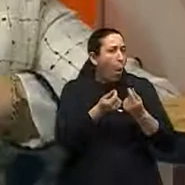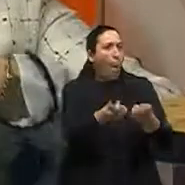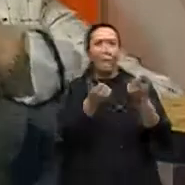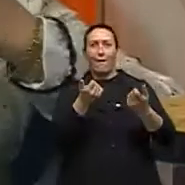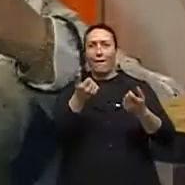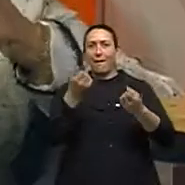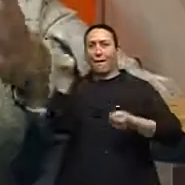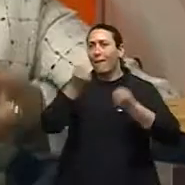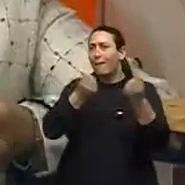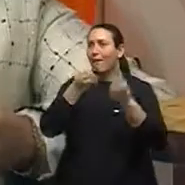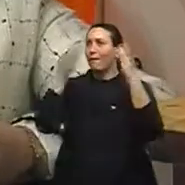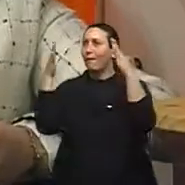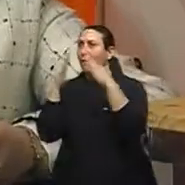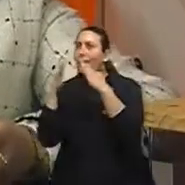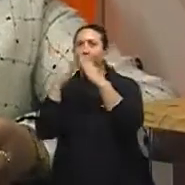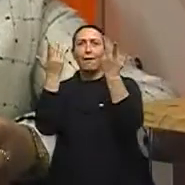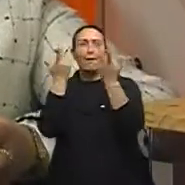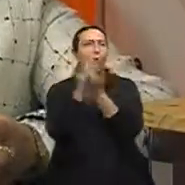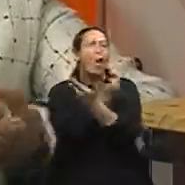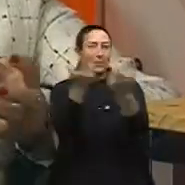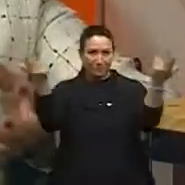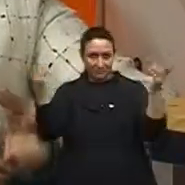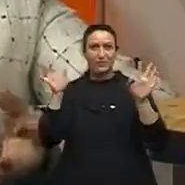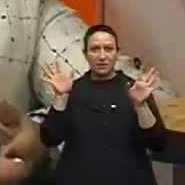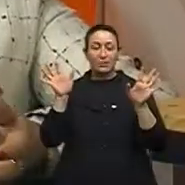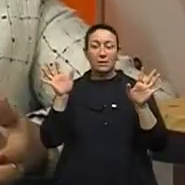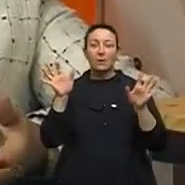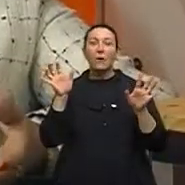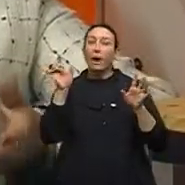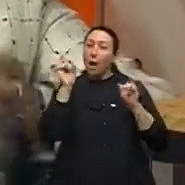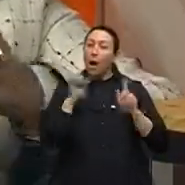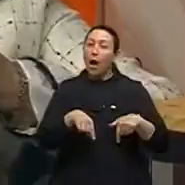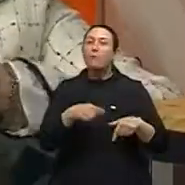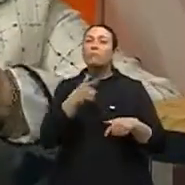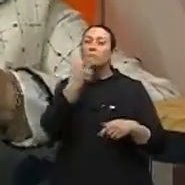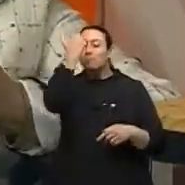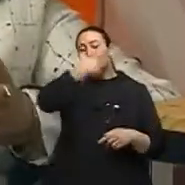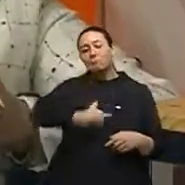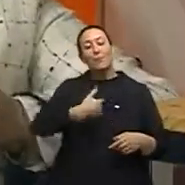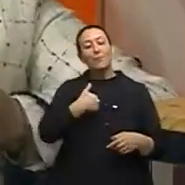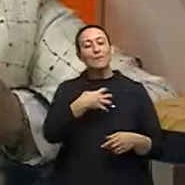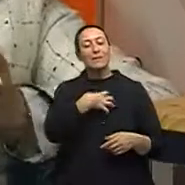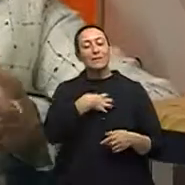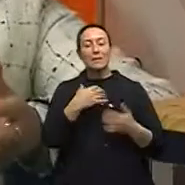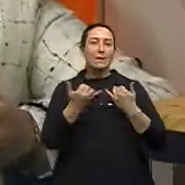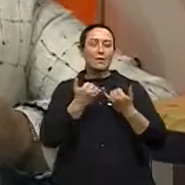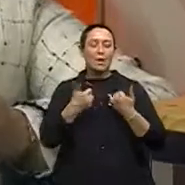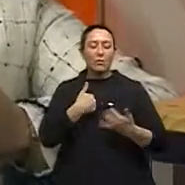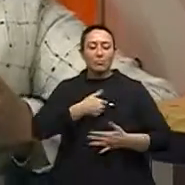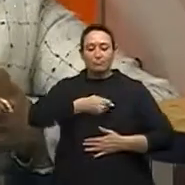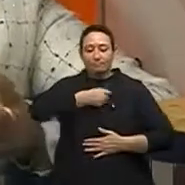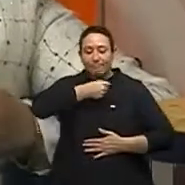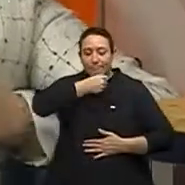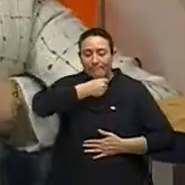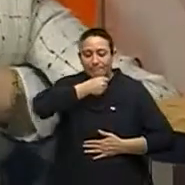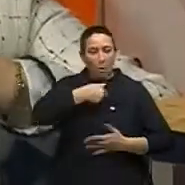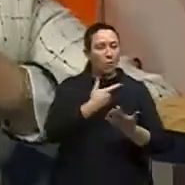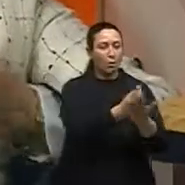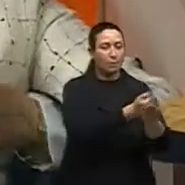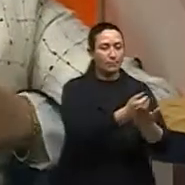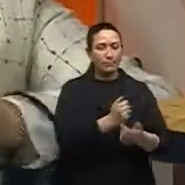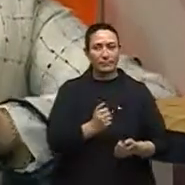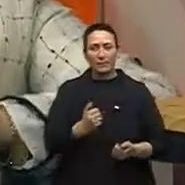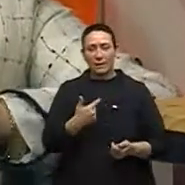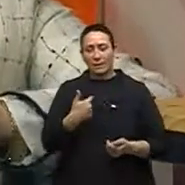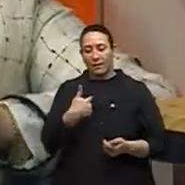ou Imóveis e coisas externas São compensações à perdas que ele vai sentindo ou do corpo ou da energia ou